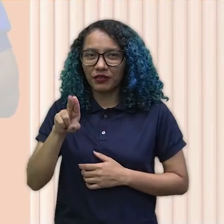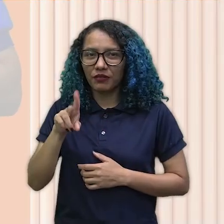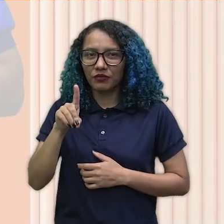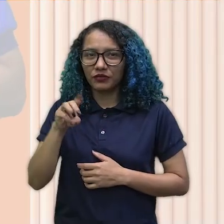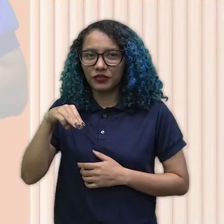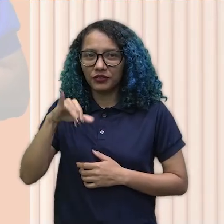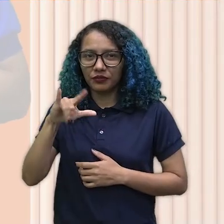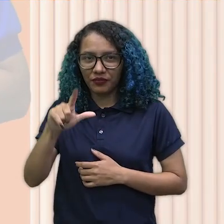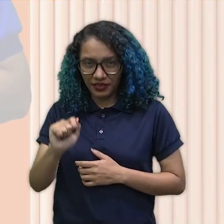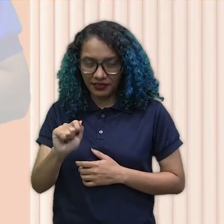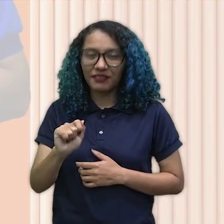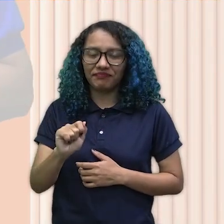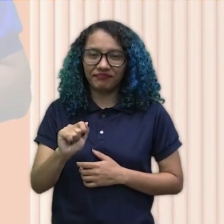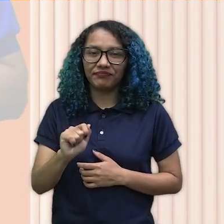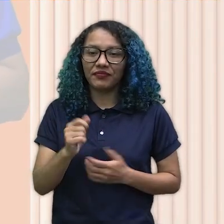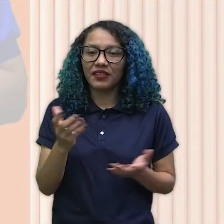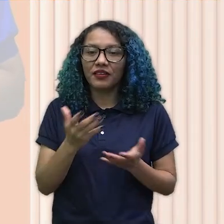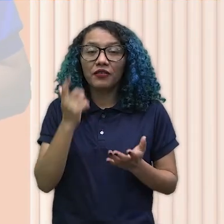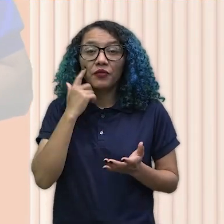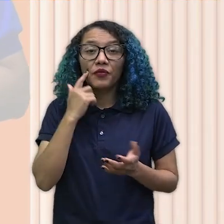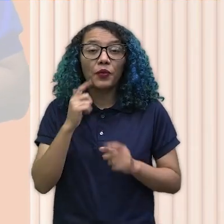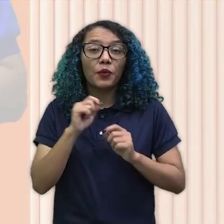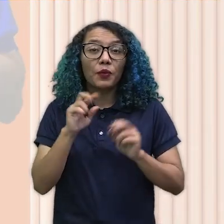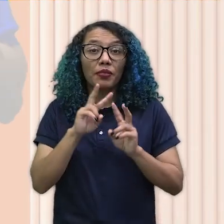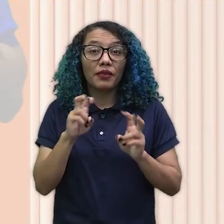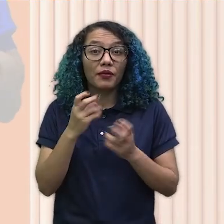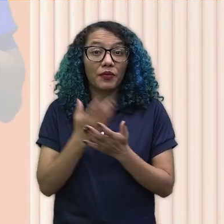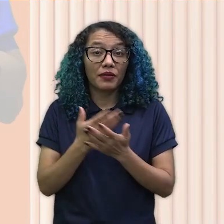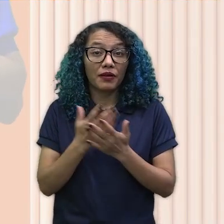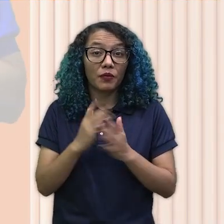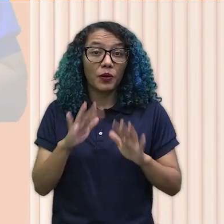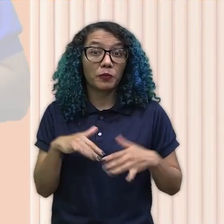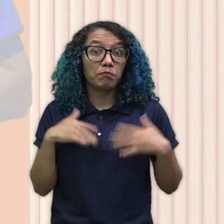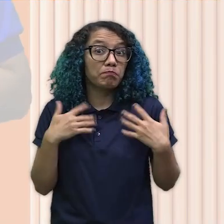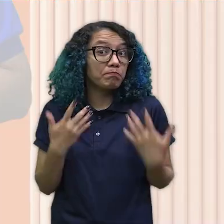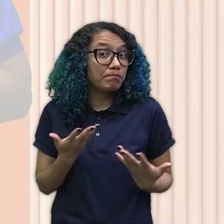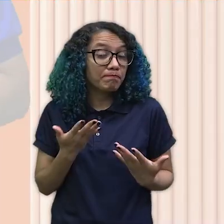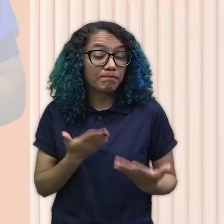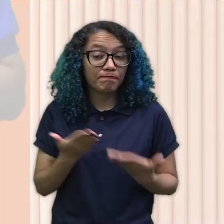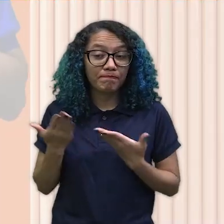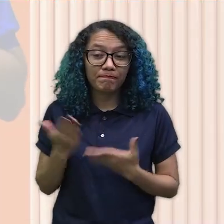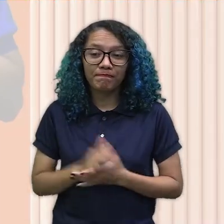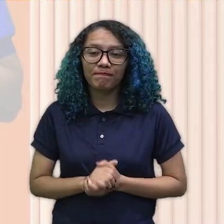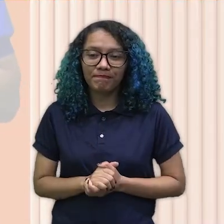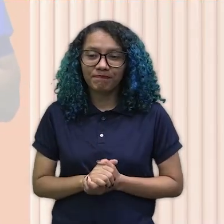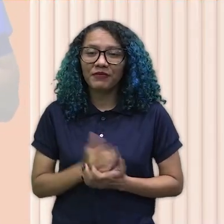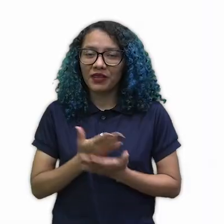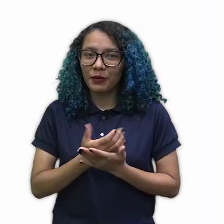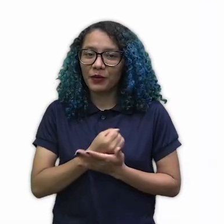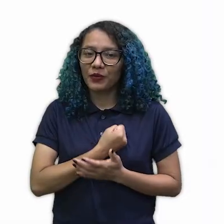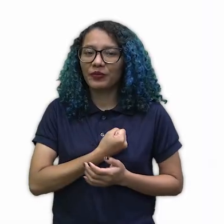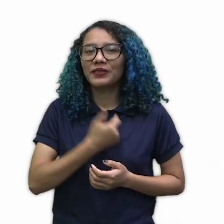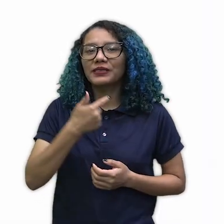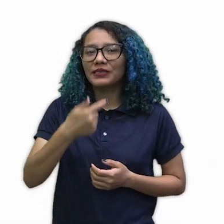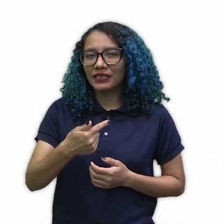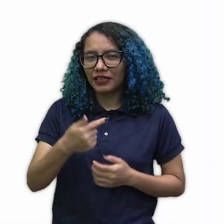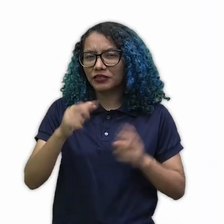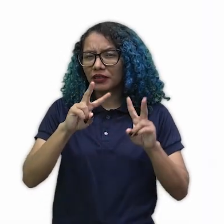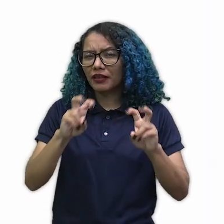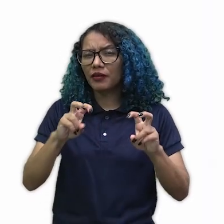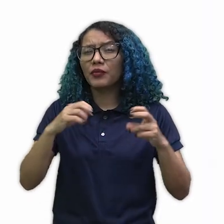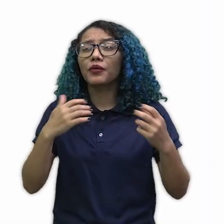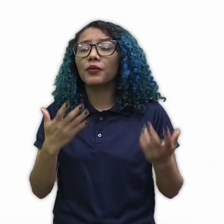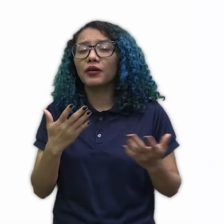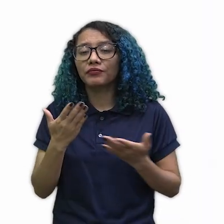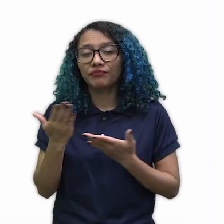professora Ludmila Dutra e iremos verificar agora o que estudaremos na nossa aula 7. Na aula